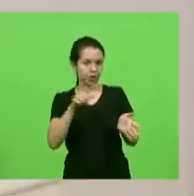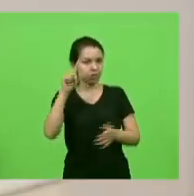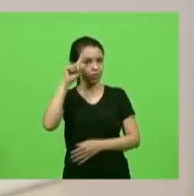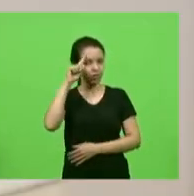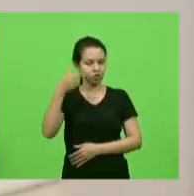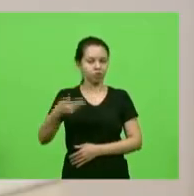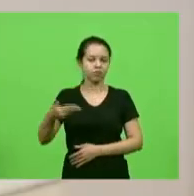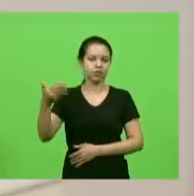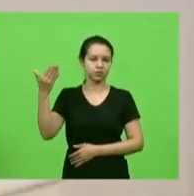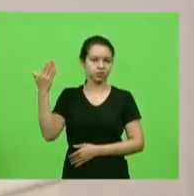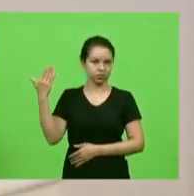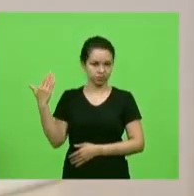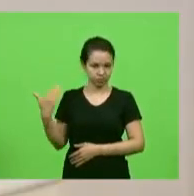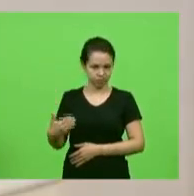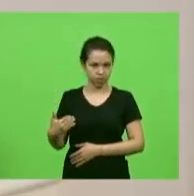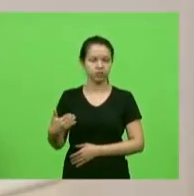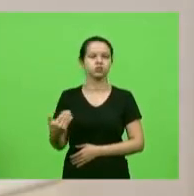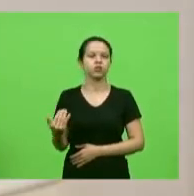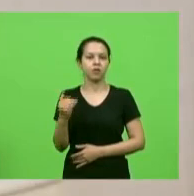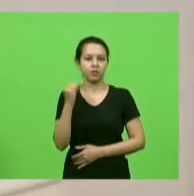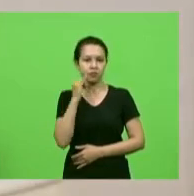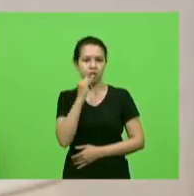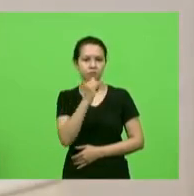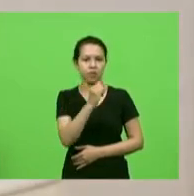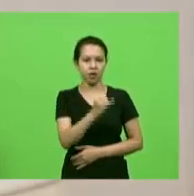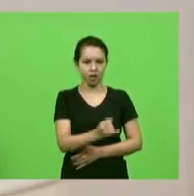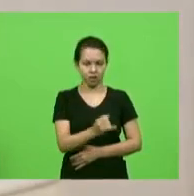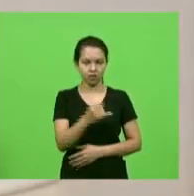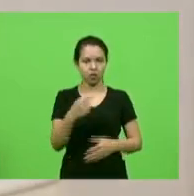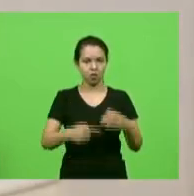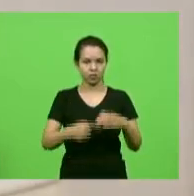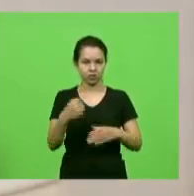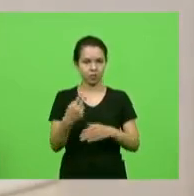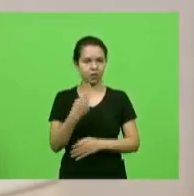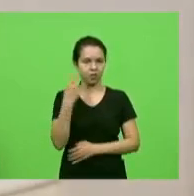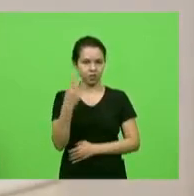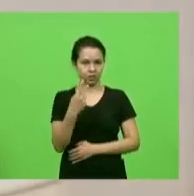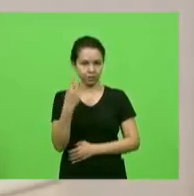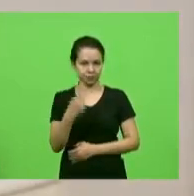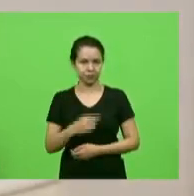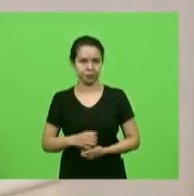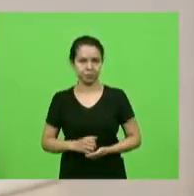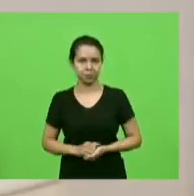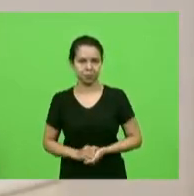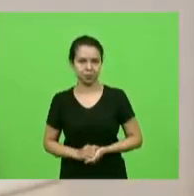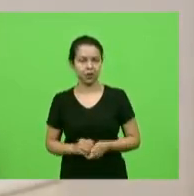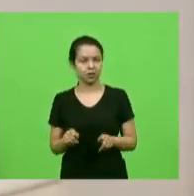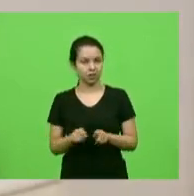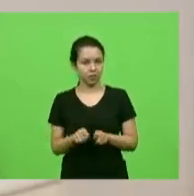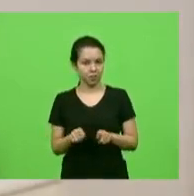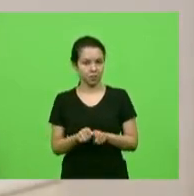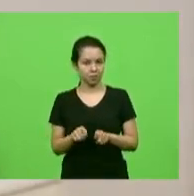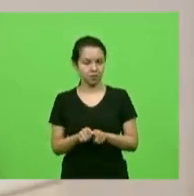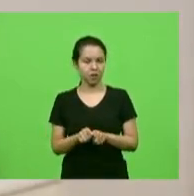à Comissão Parlamentar de Inquérito. Eu falo aqui novamente a respeito das lives, né, que